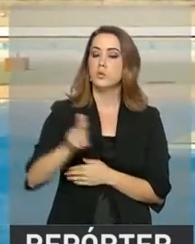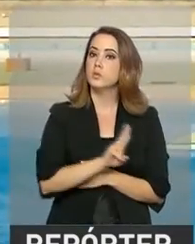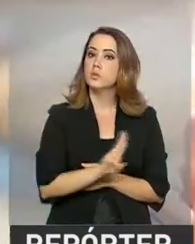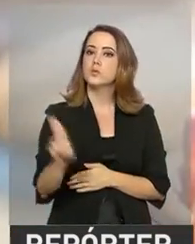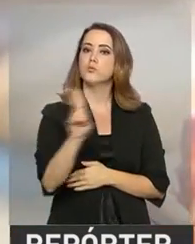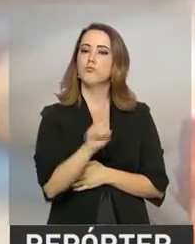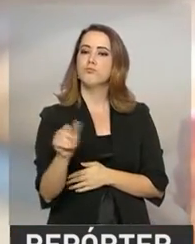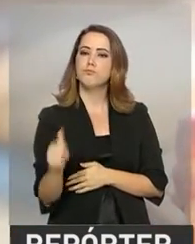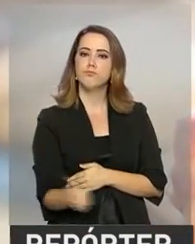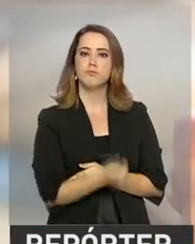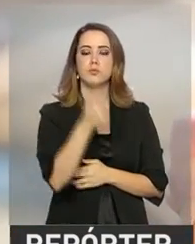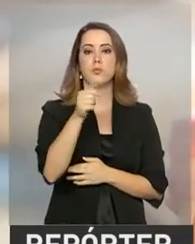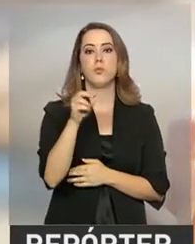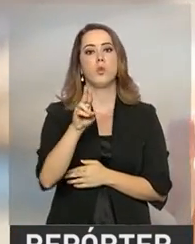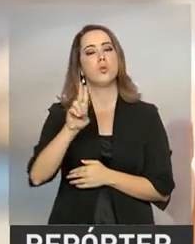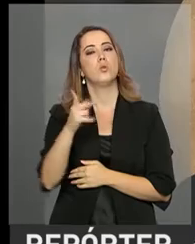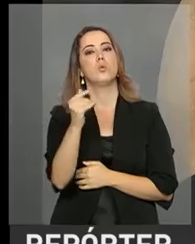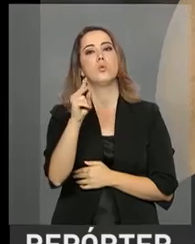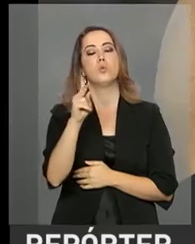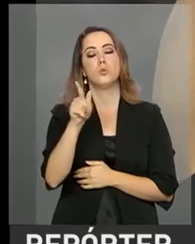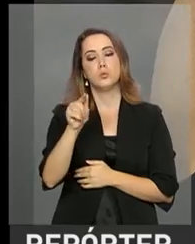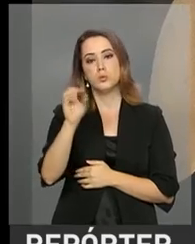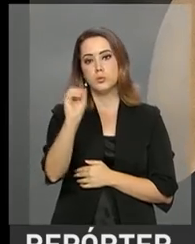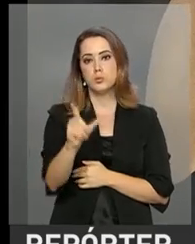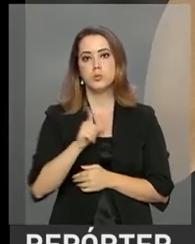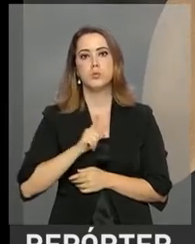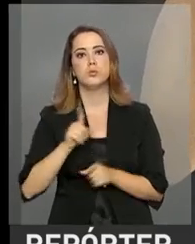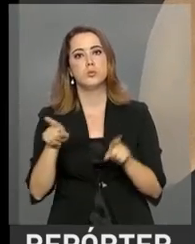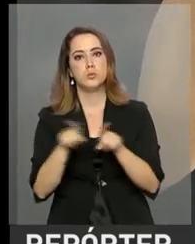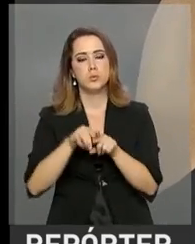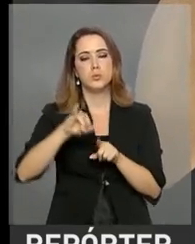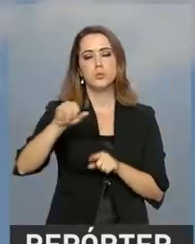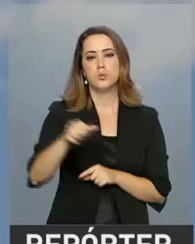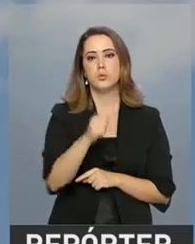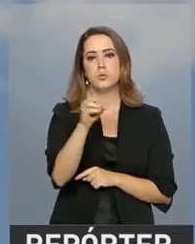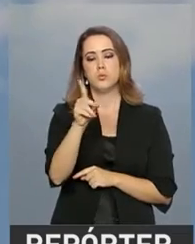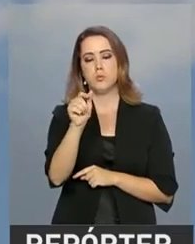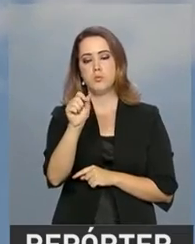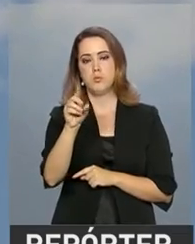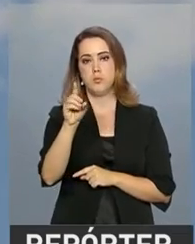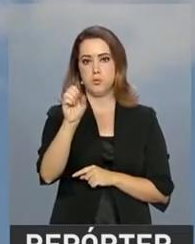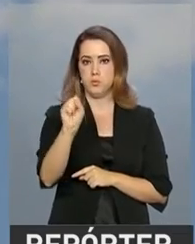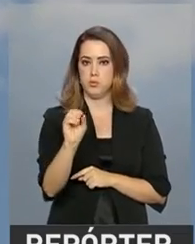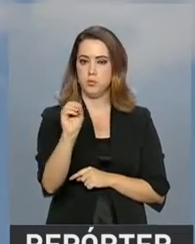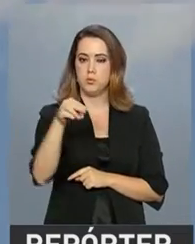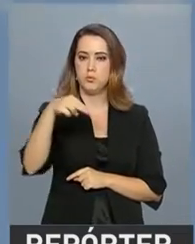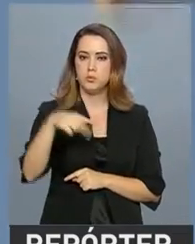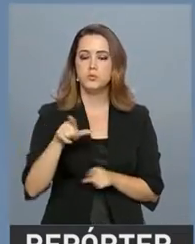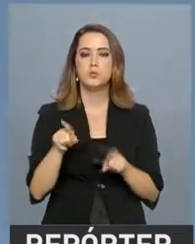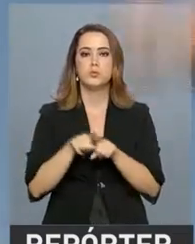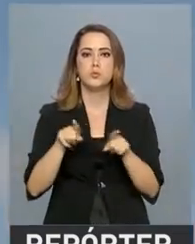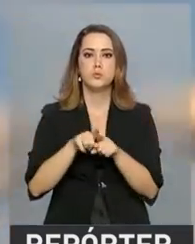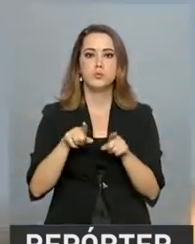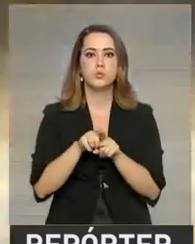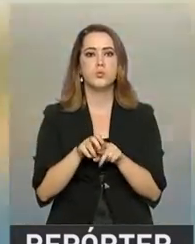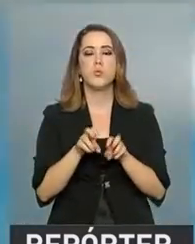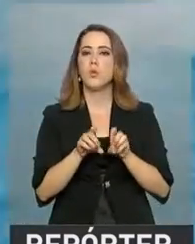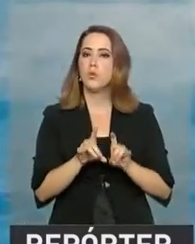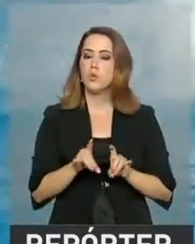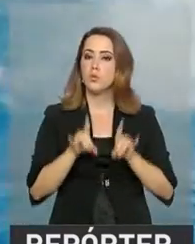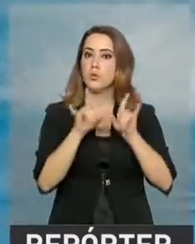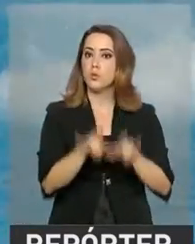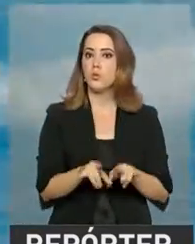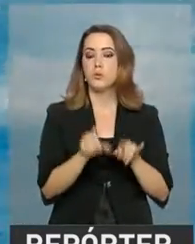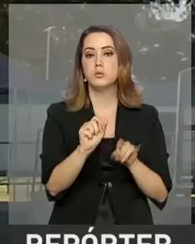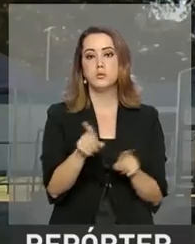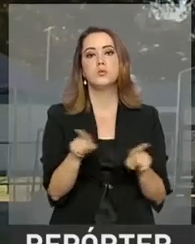as Olimpíadas, como Hugo Parisi e Jackson Rondinelli, treinam no local. Já a delegação australiana treina pela segunda vez